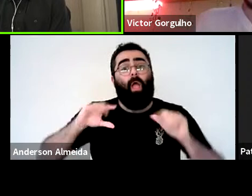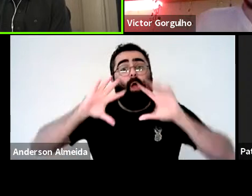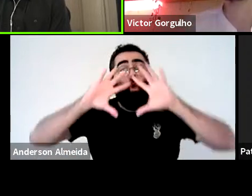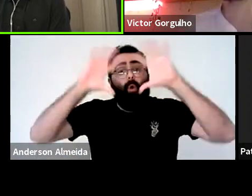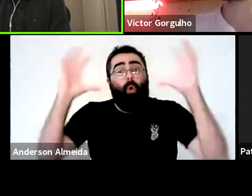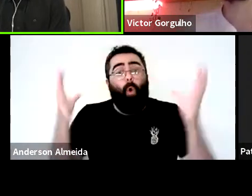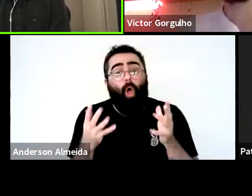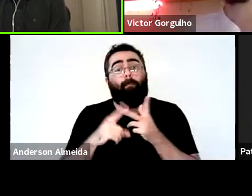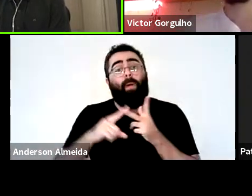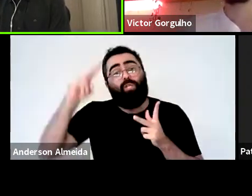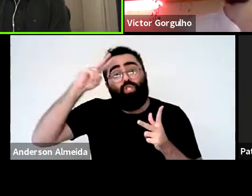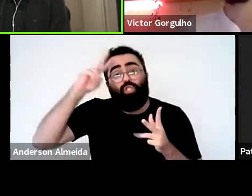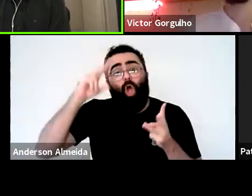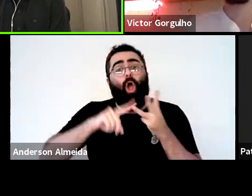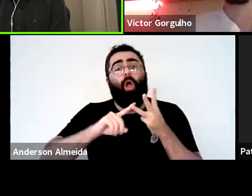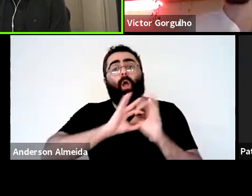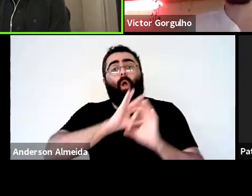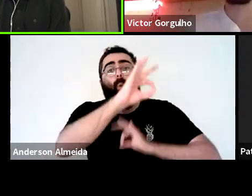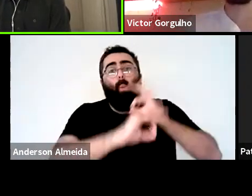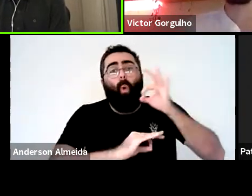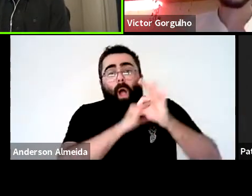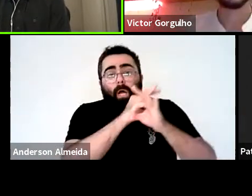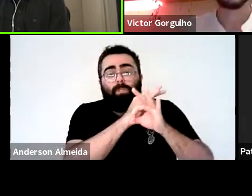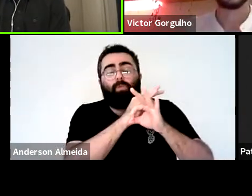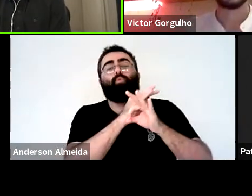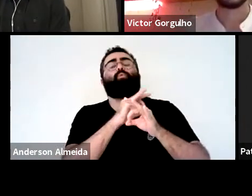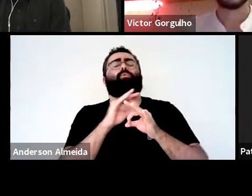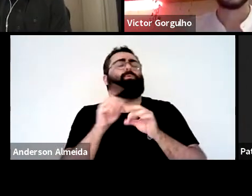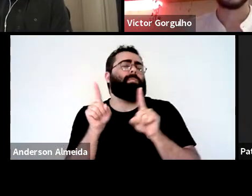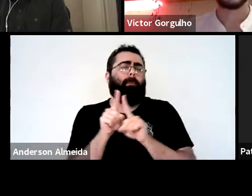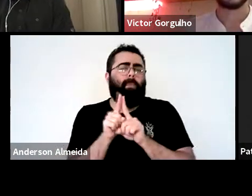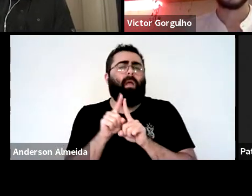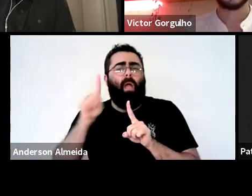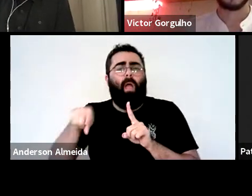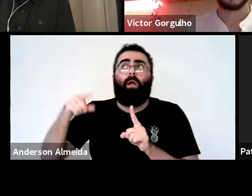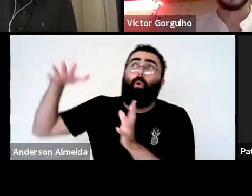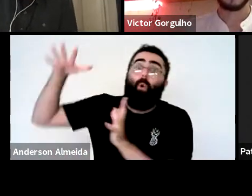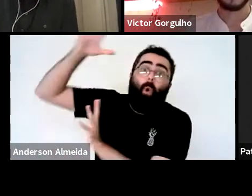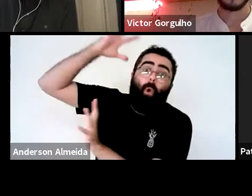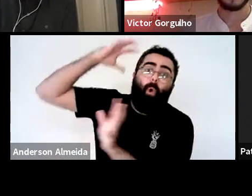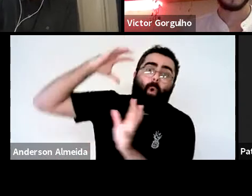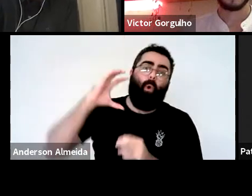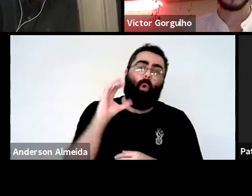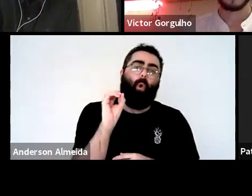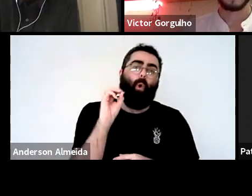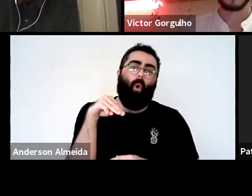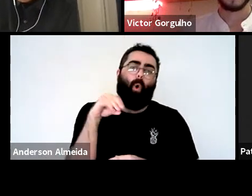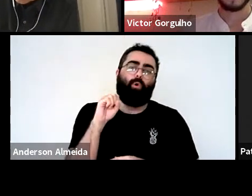o cósmico. O cósmico. E ela vai